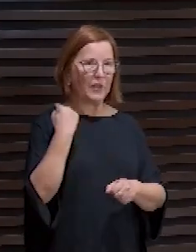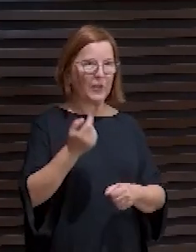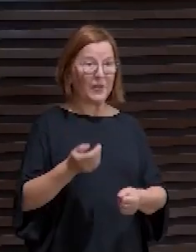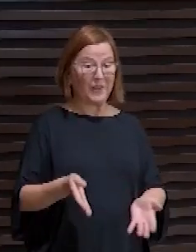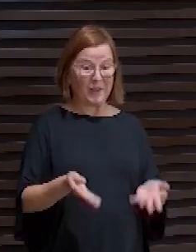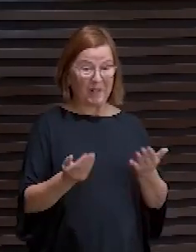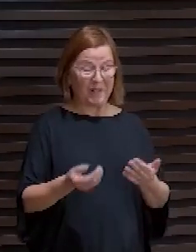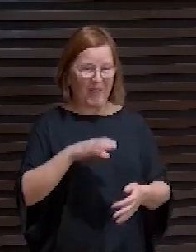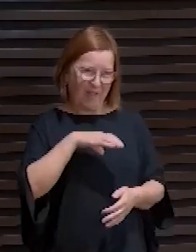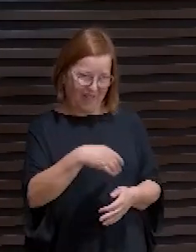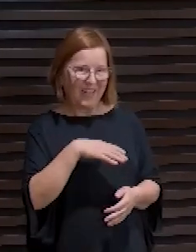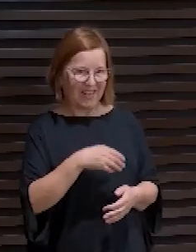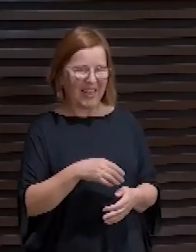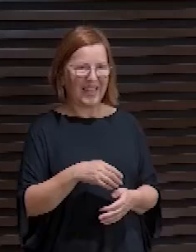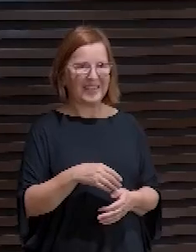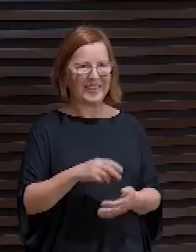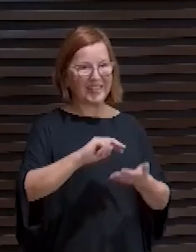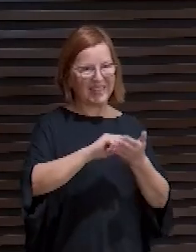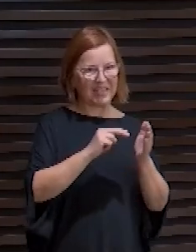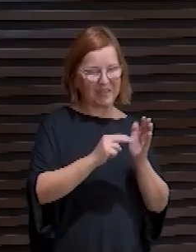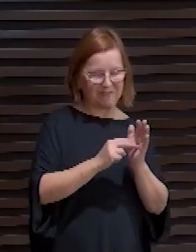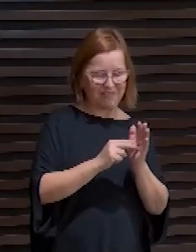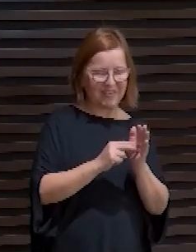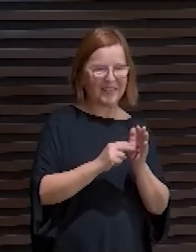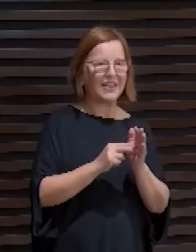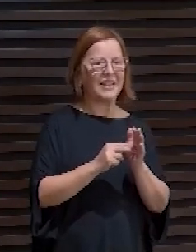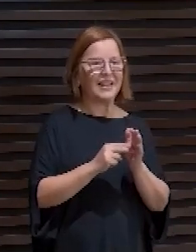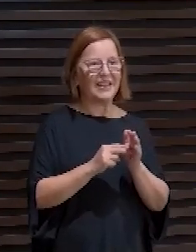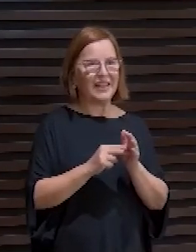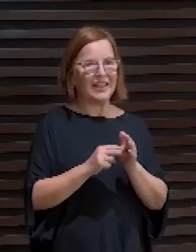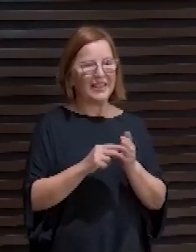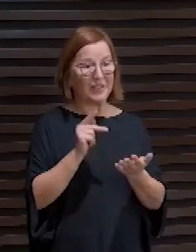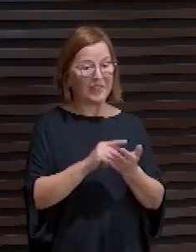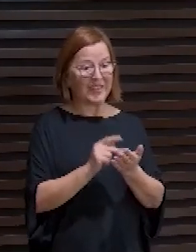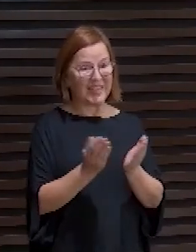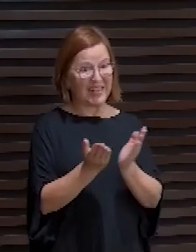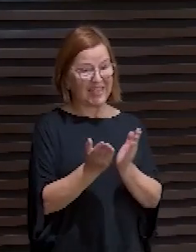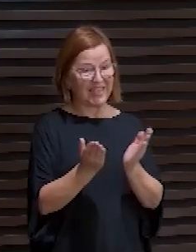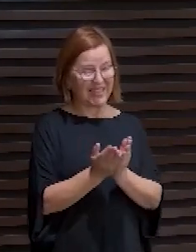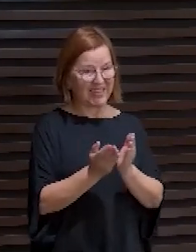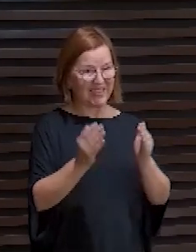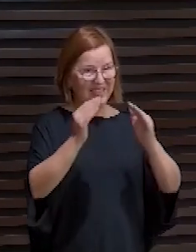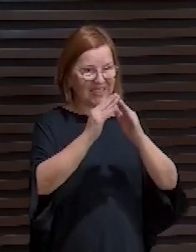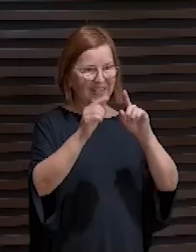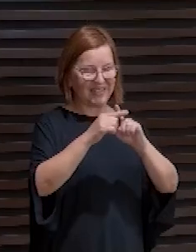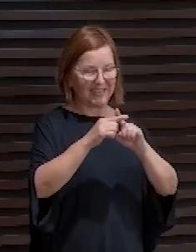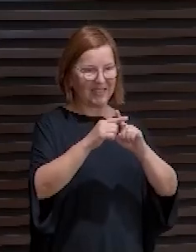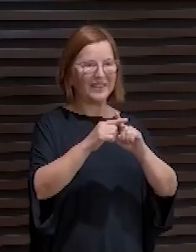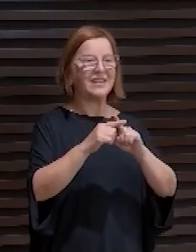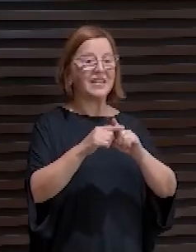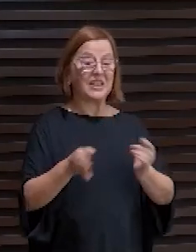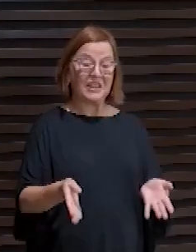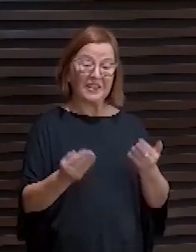nós estamos dizendo aos outros irmãos, verdadeiros crentes da igreja, a perseverarem na